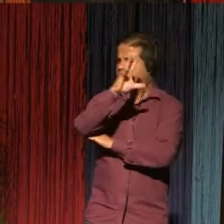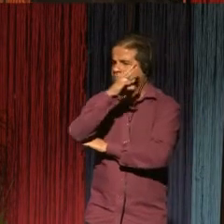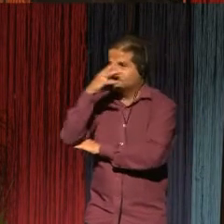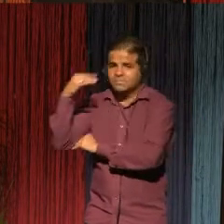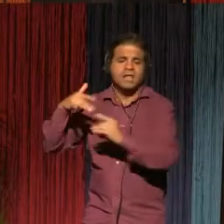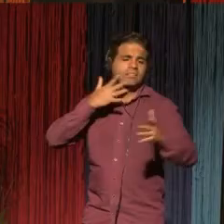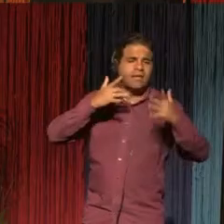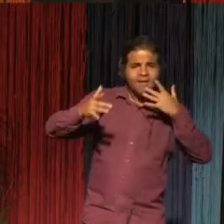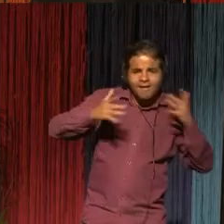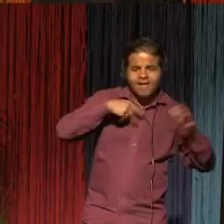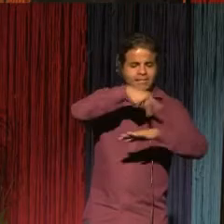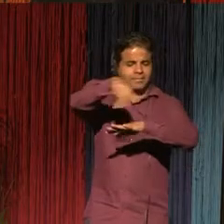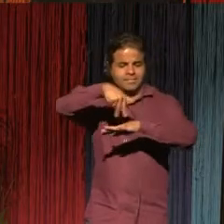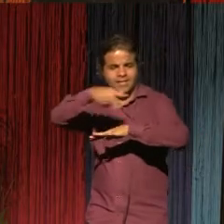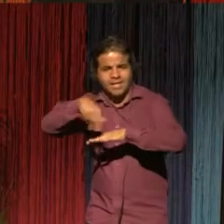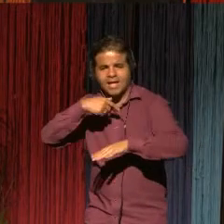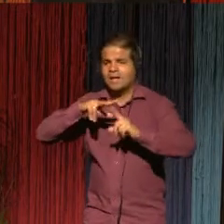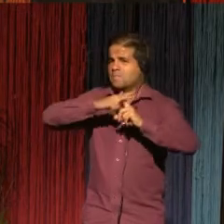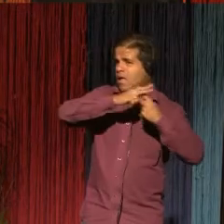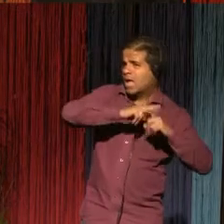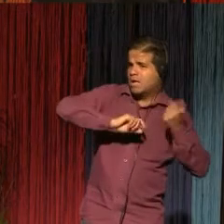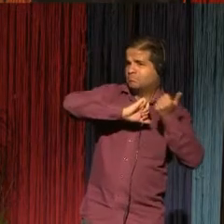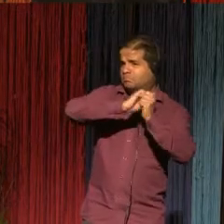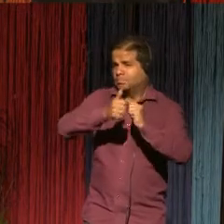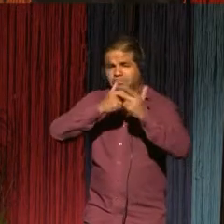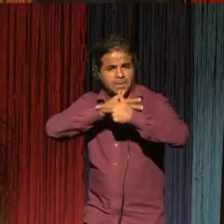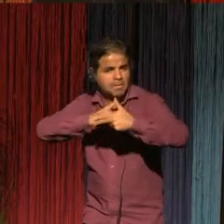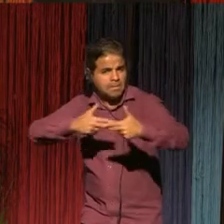artes marciais, dança, esportes, mecânica.